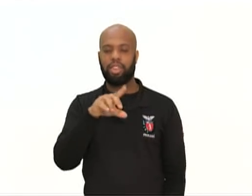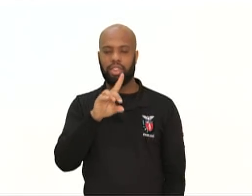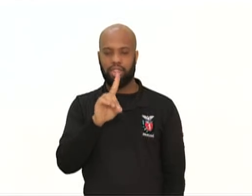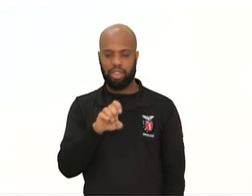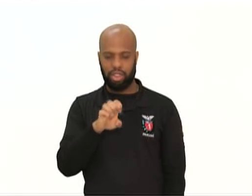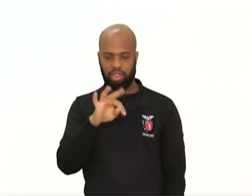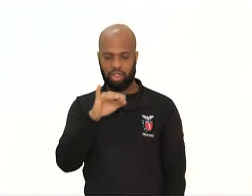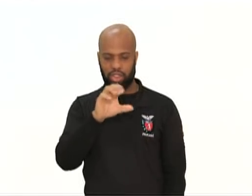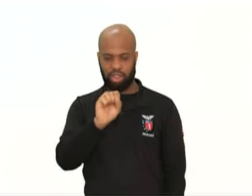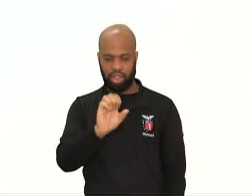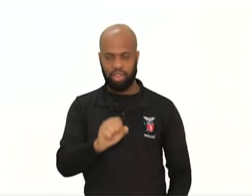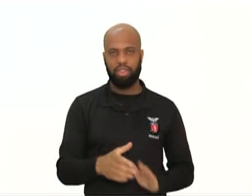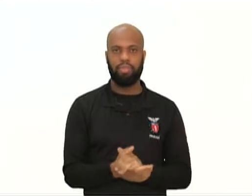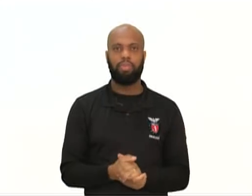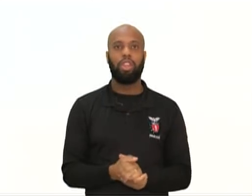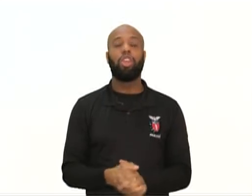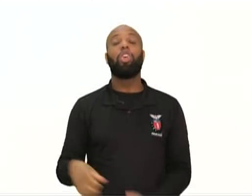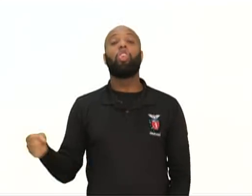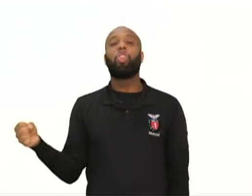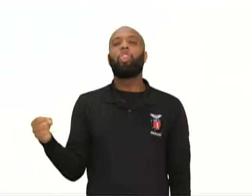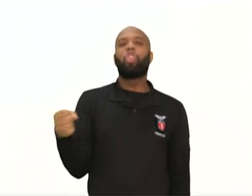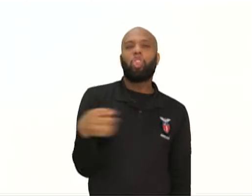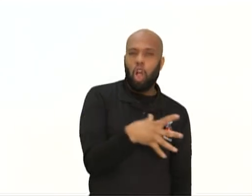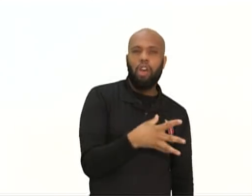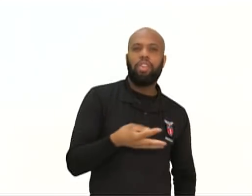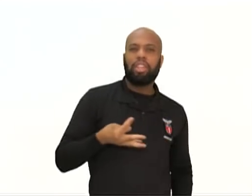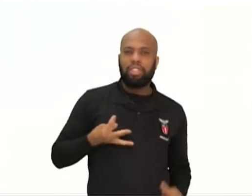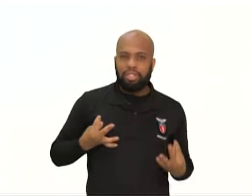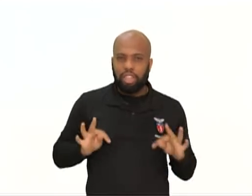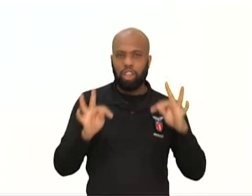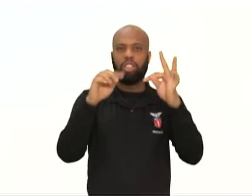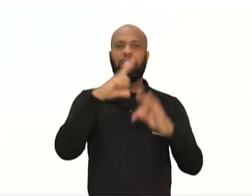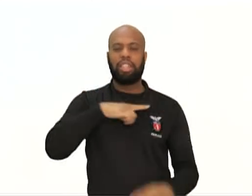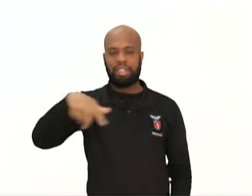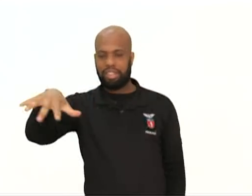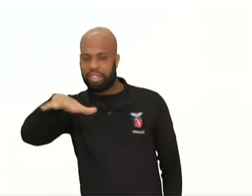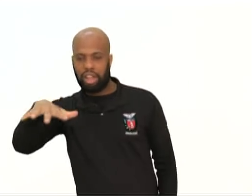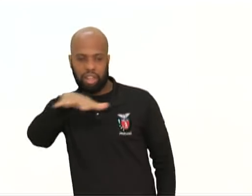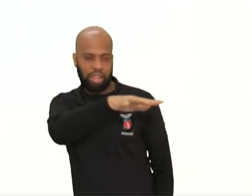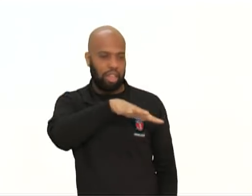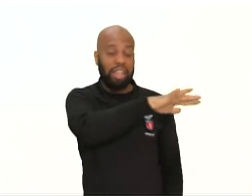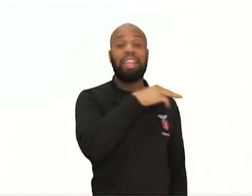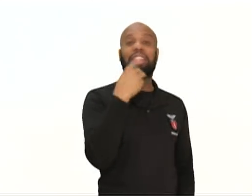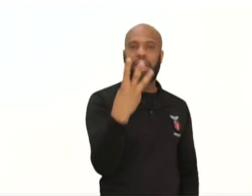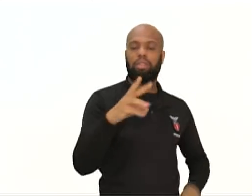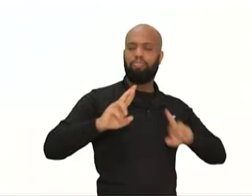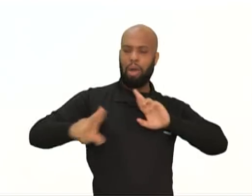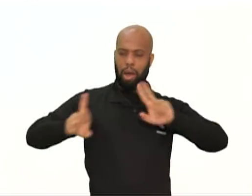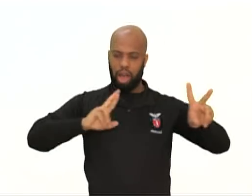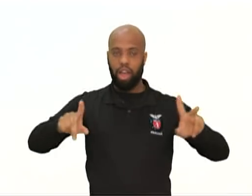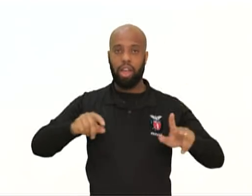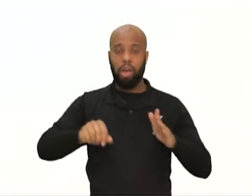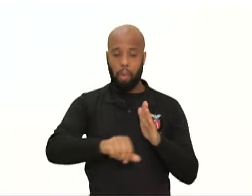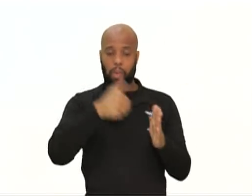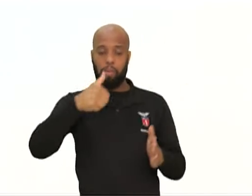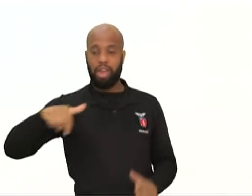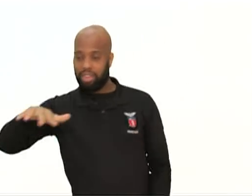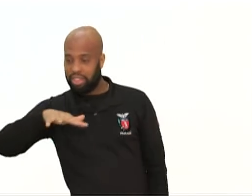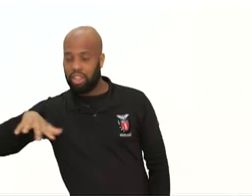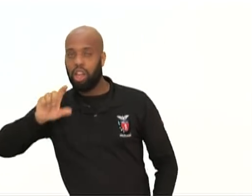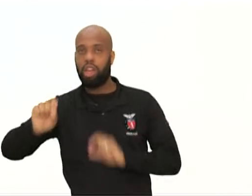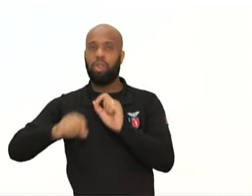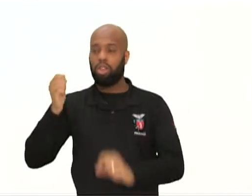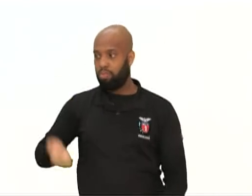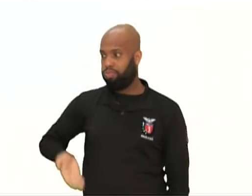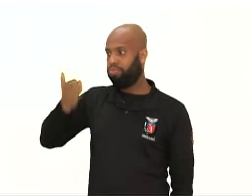permitirá atender a três cenários diferentes. Segundo o diretor, o primeiro é o grande aumento